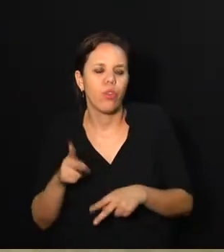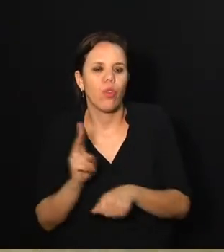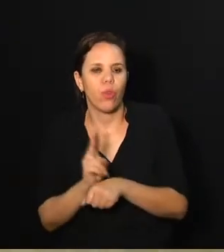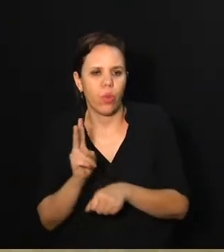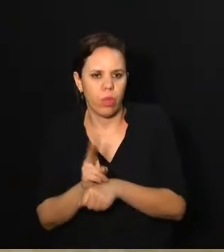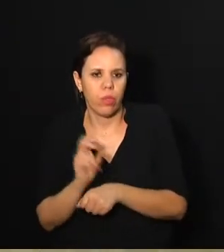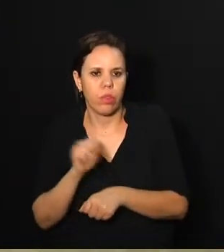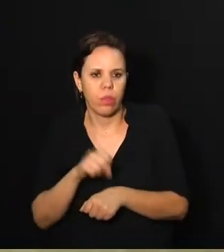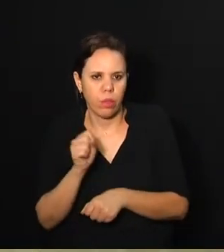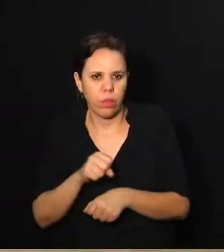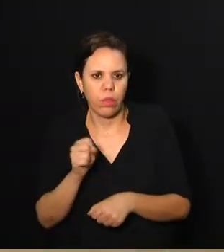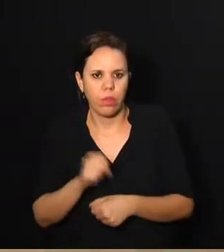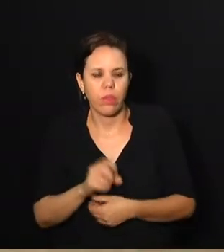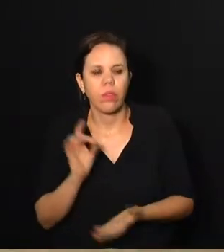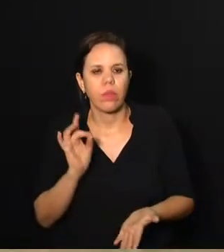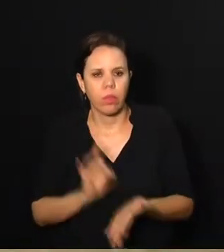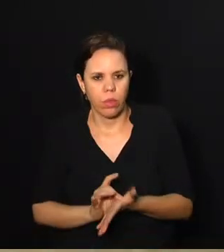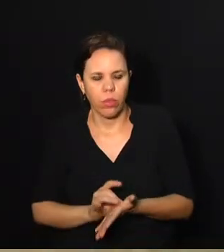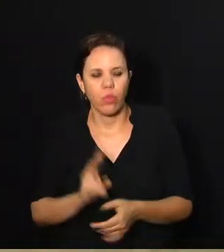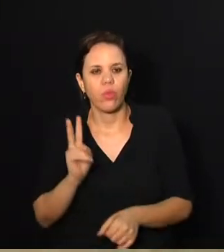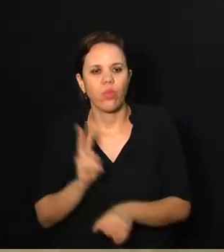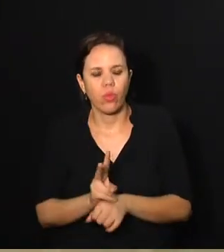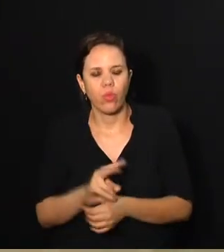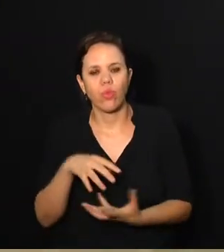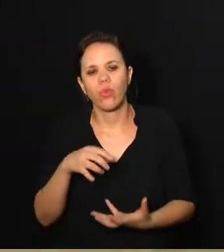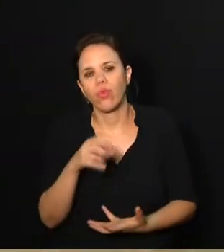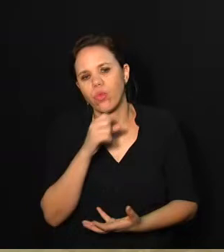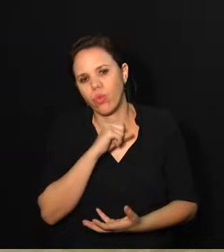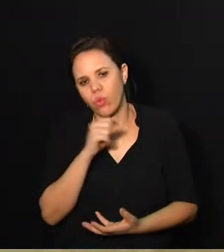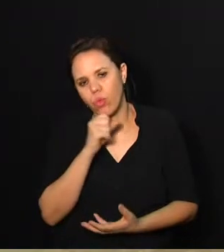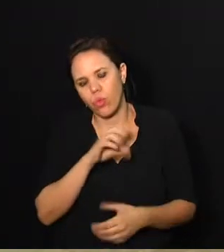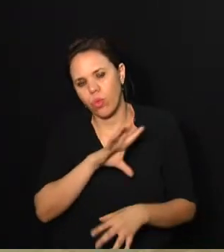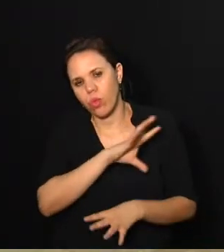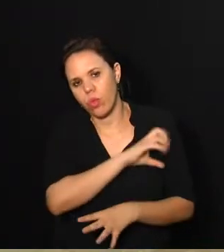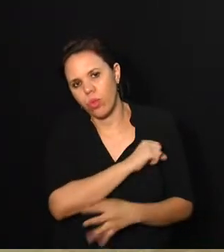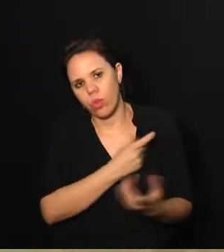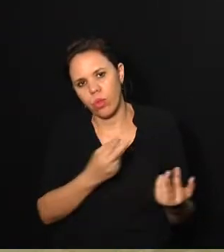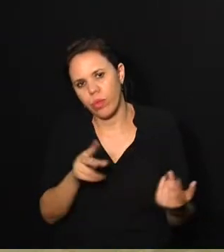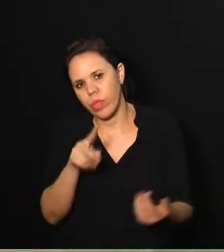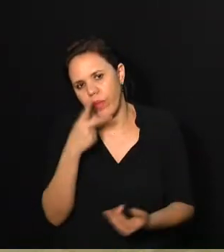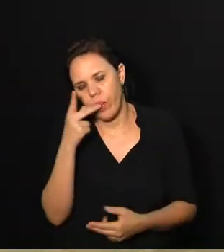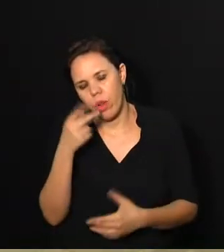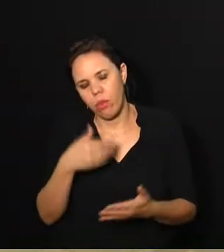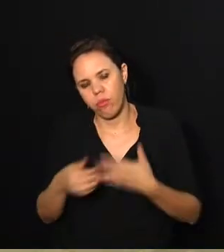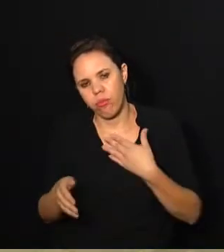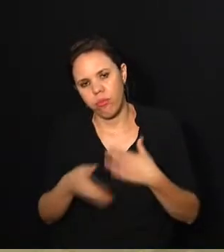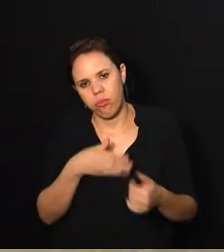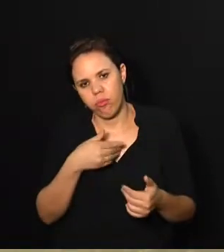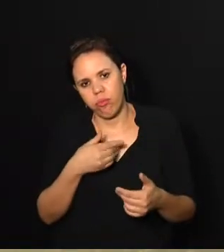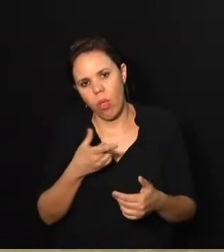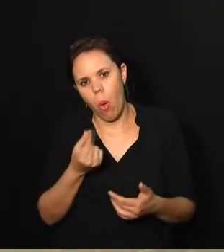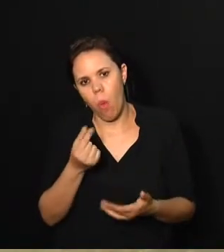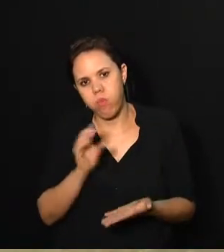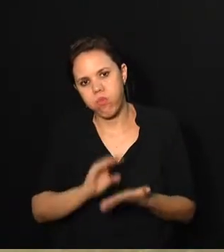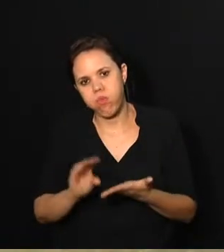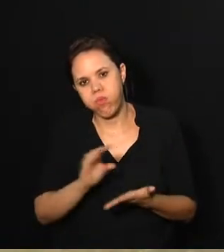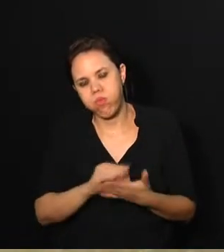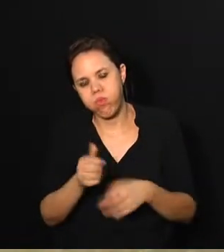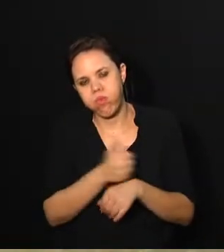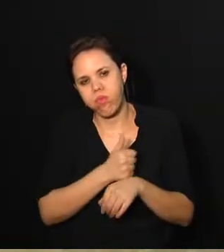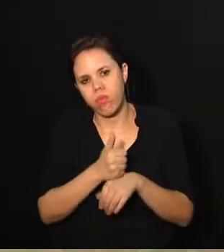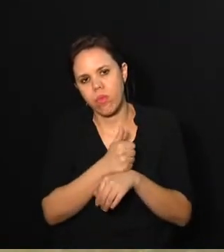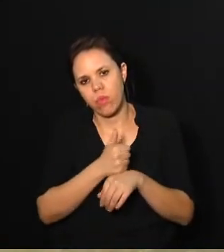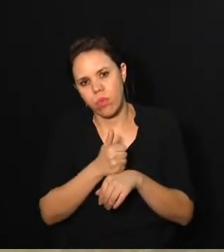cuidadores, que realmente cuidem dos idosos com muito amor, assim como você falou, independente da remuneração, da profissão, mas